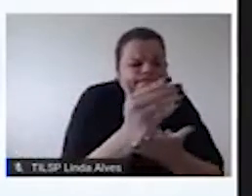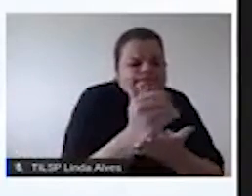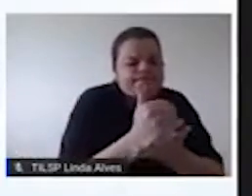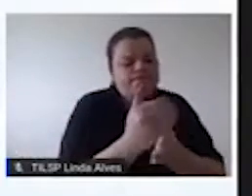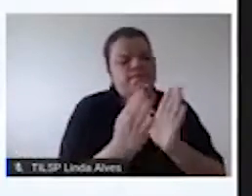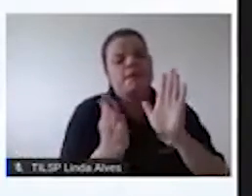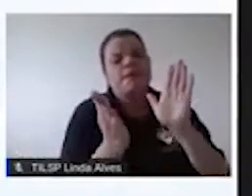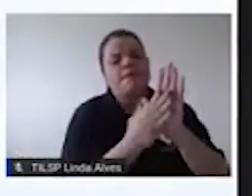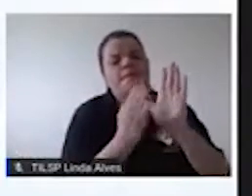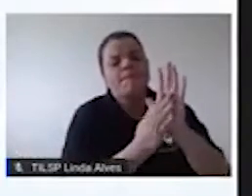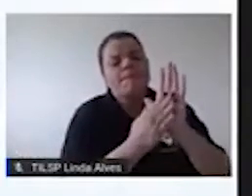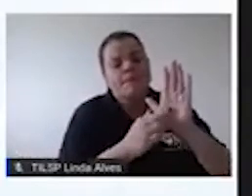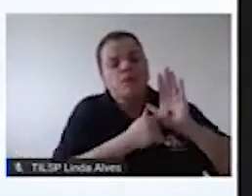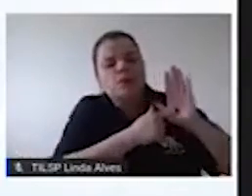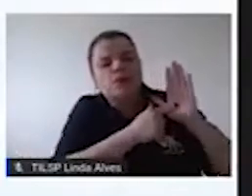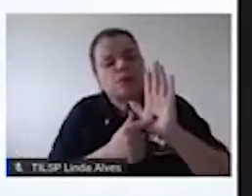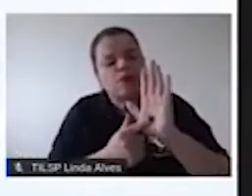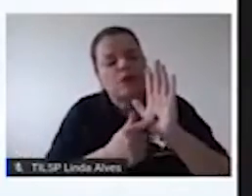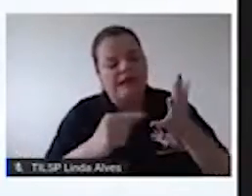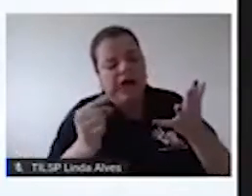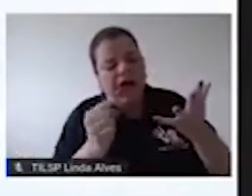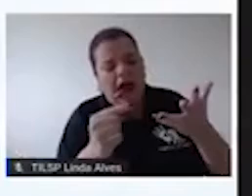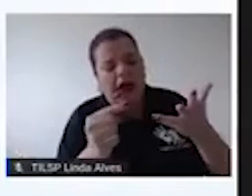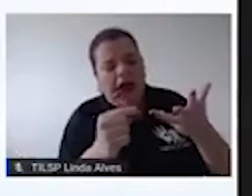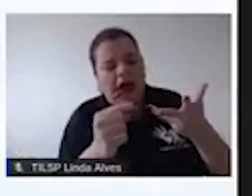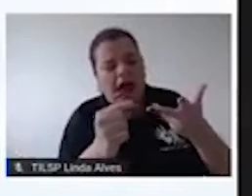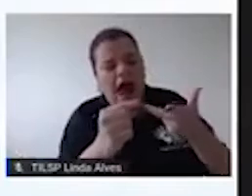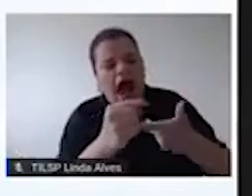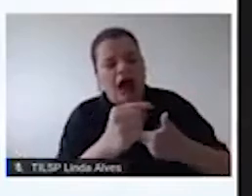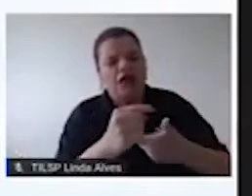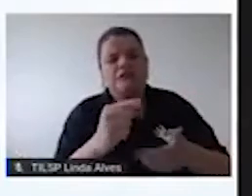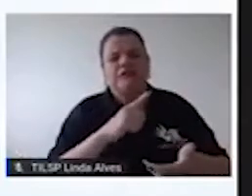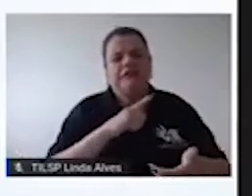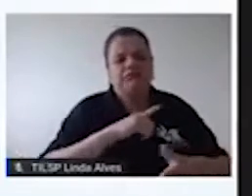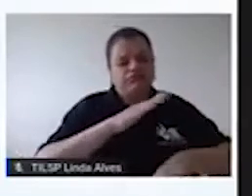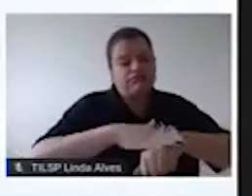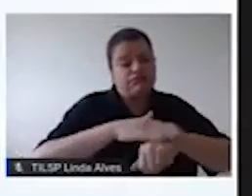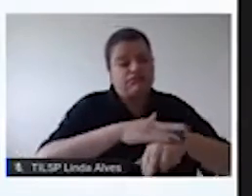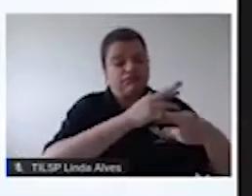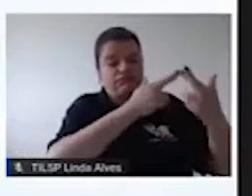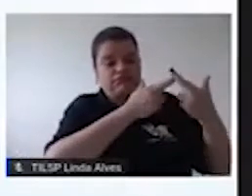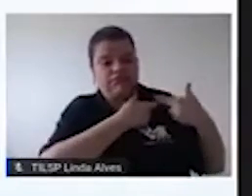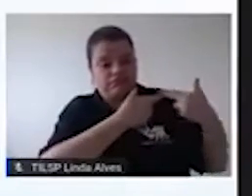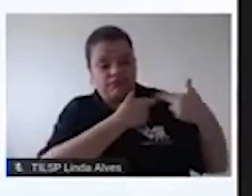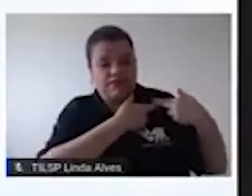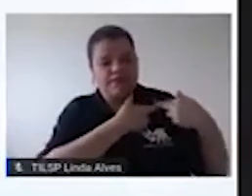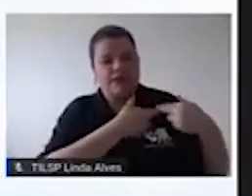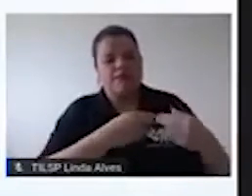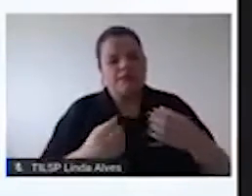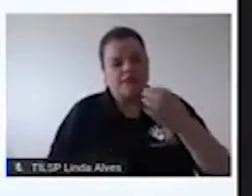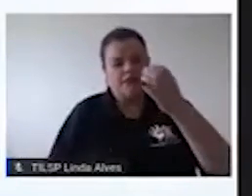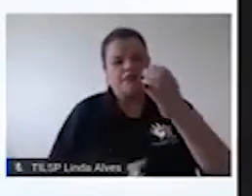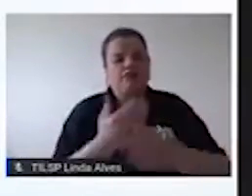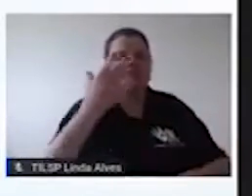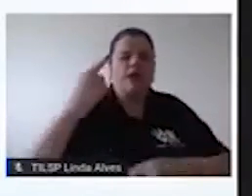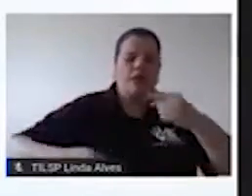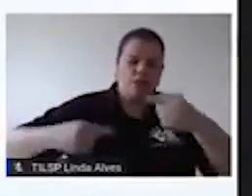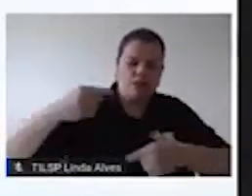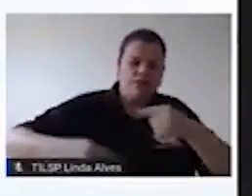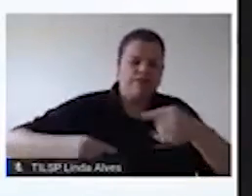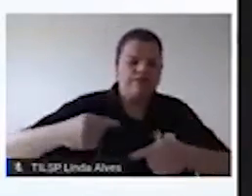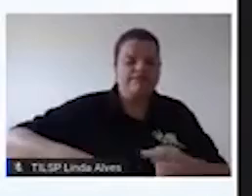convenção que elenca ali uma série de medidas para implementação de política